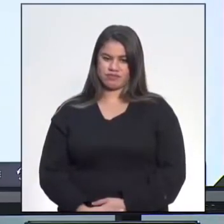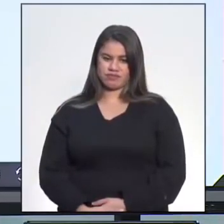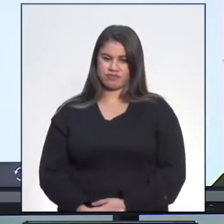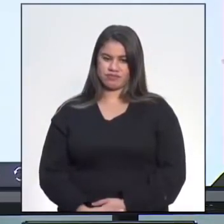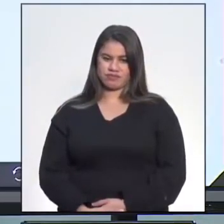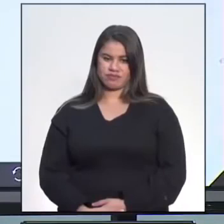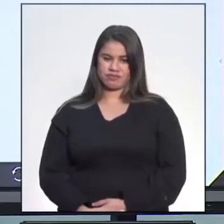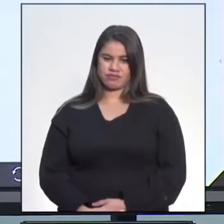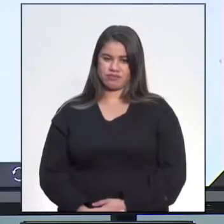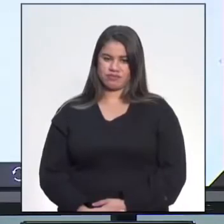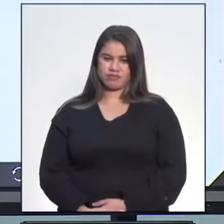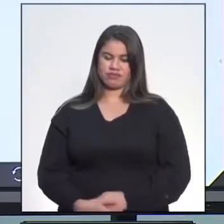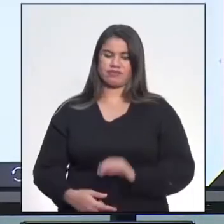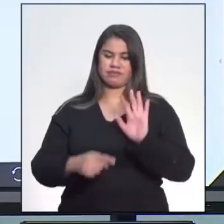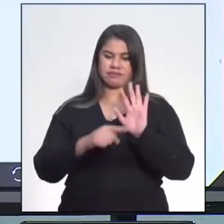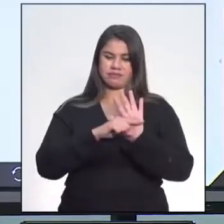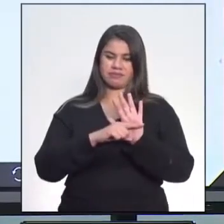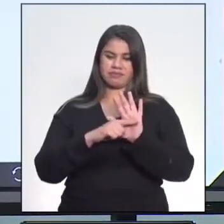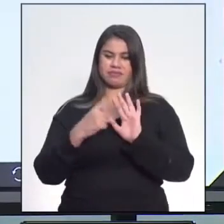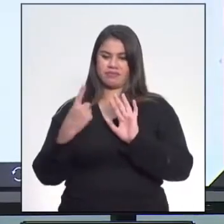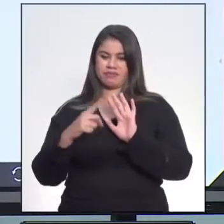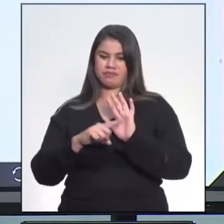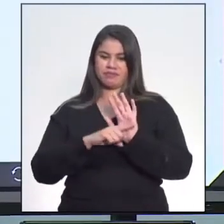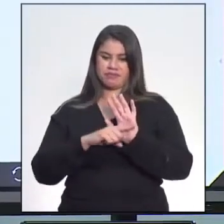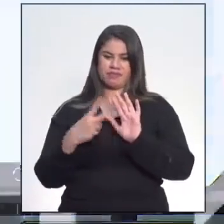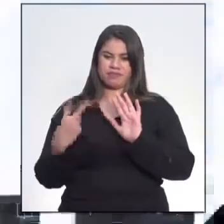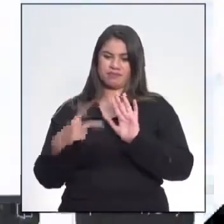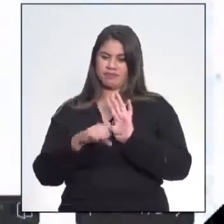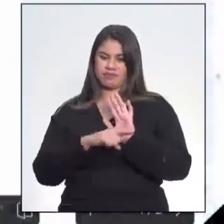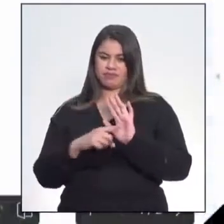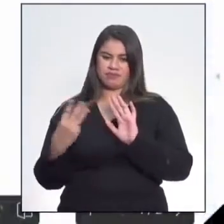menos 2 e menos 3. Então, aqui é 1,